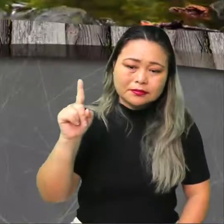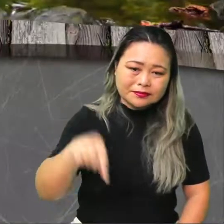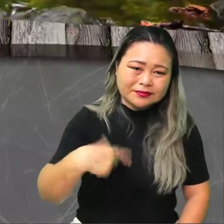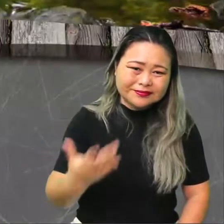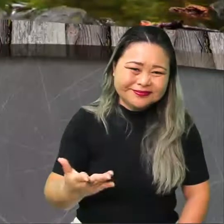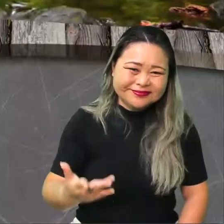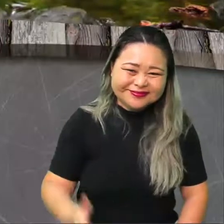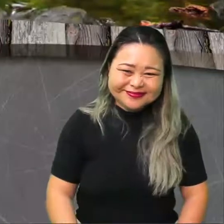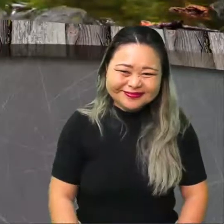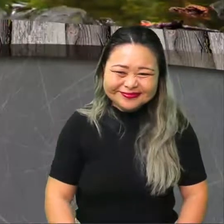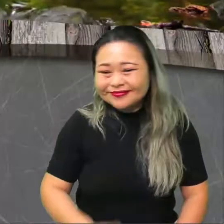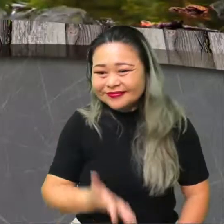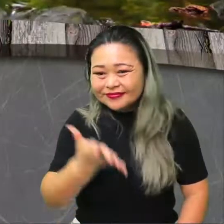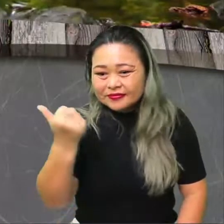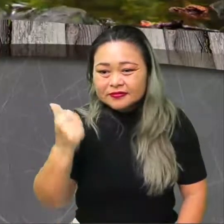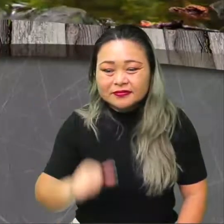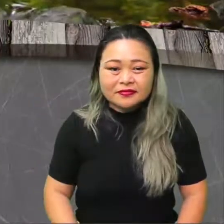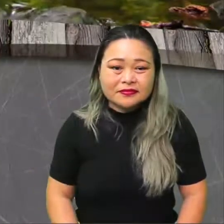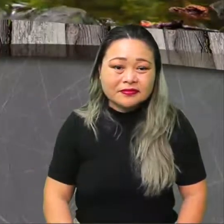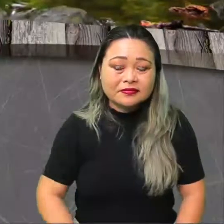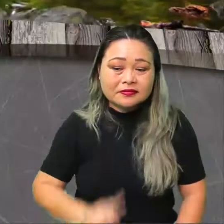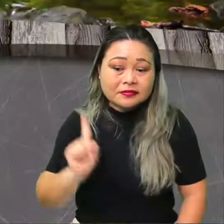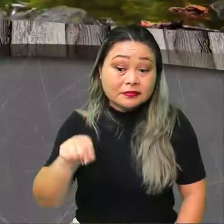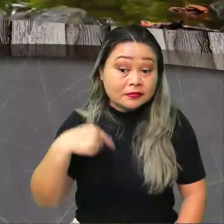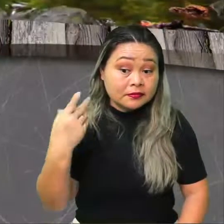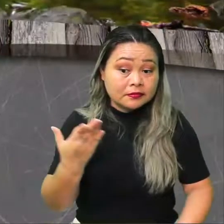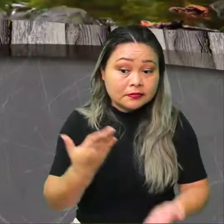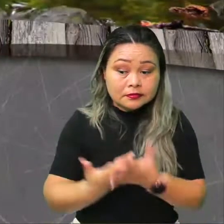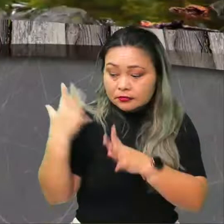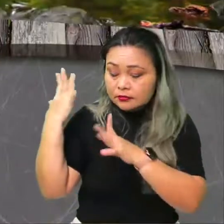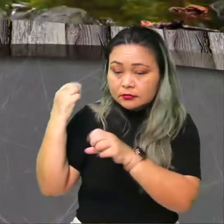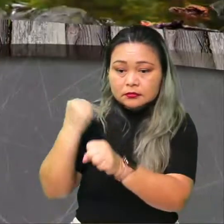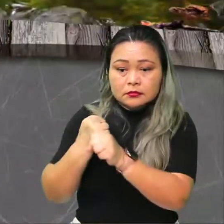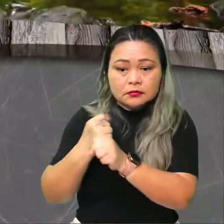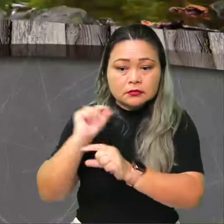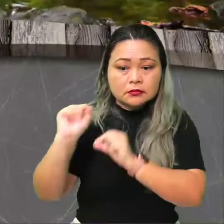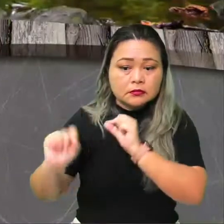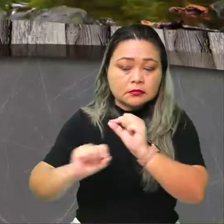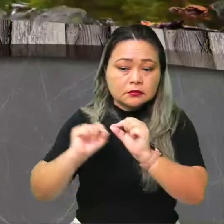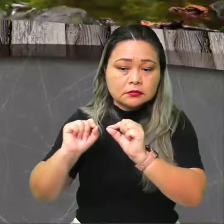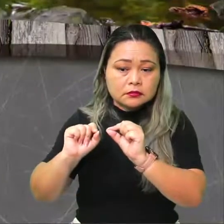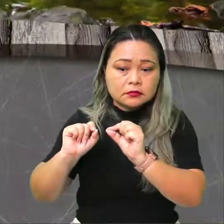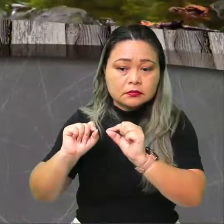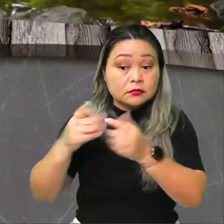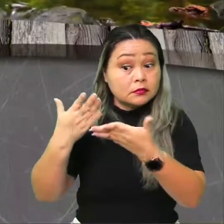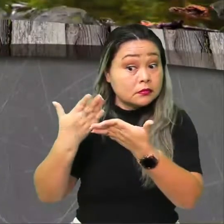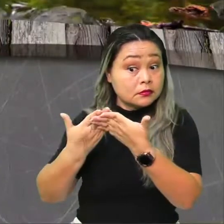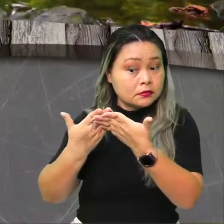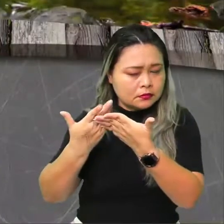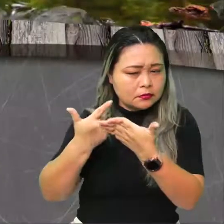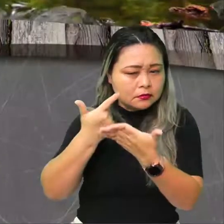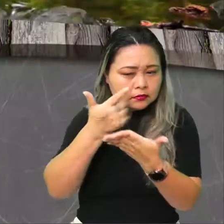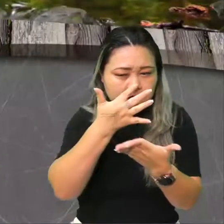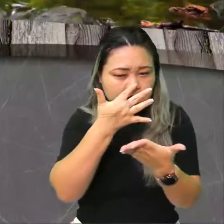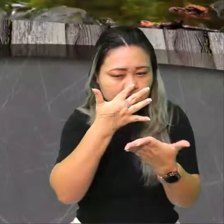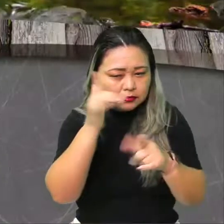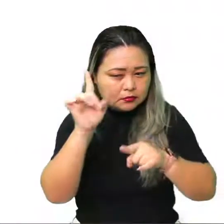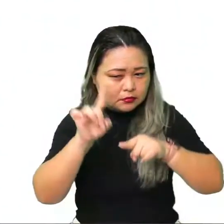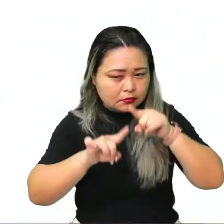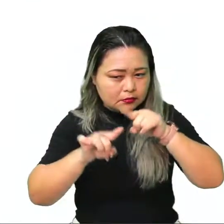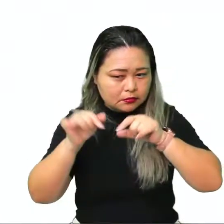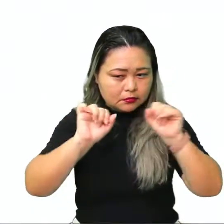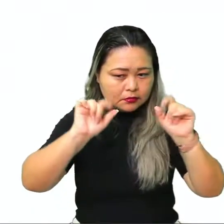ser, né? Vamos lá. Na nossa aula de revisão, o que a gente viu, né, professora, nessa aula? Vamos dar uma olhada no nosso